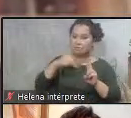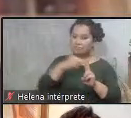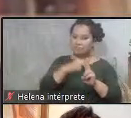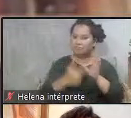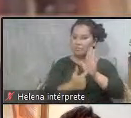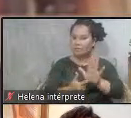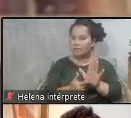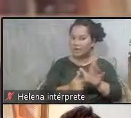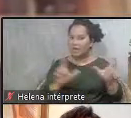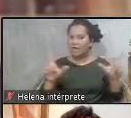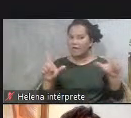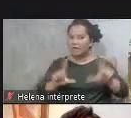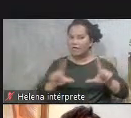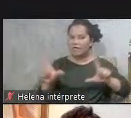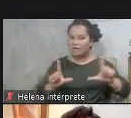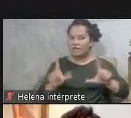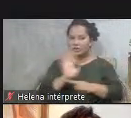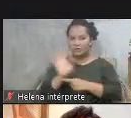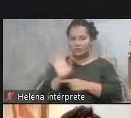universidade.